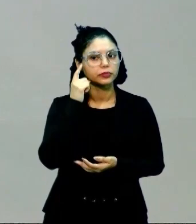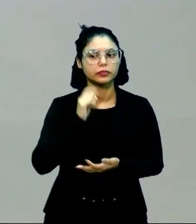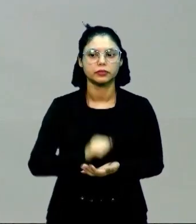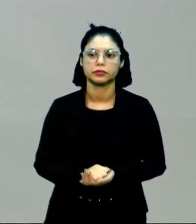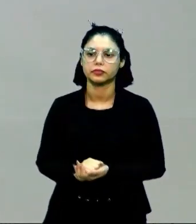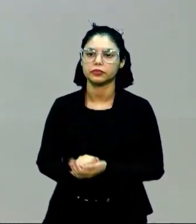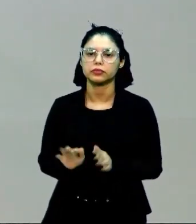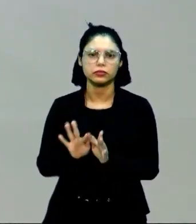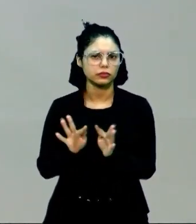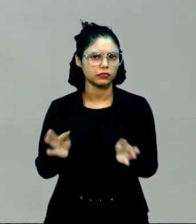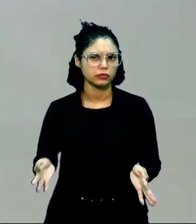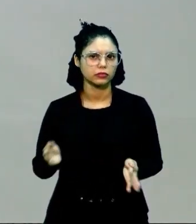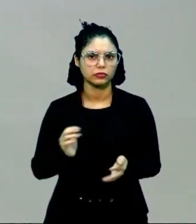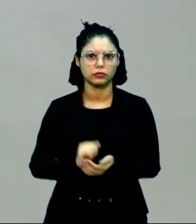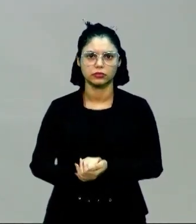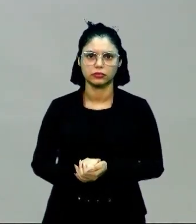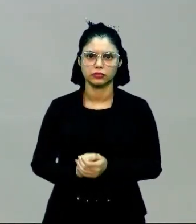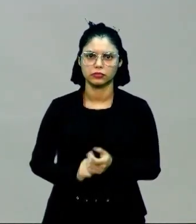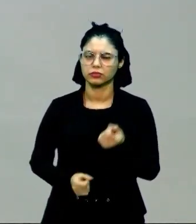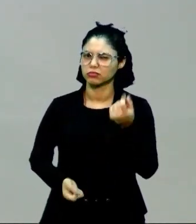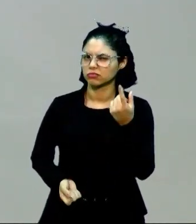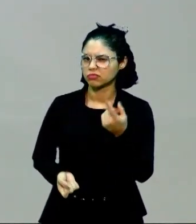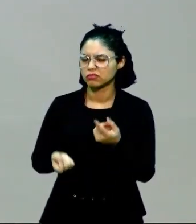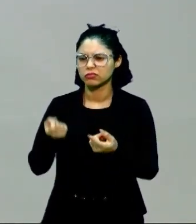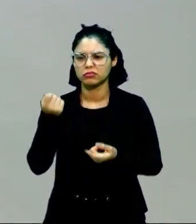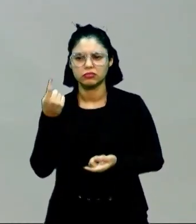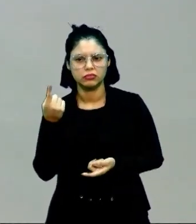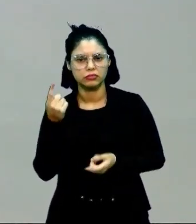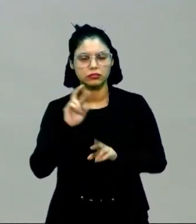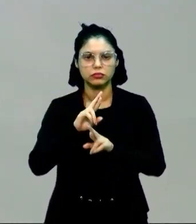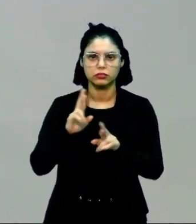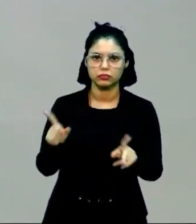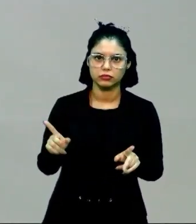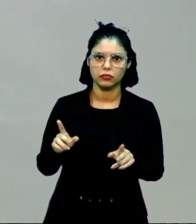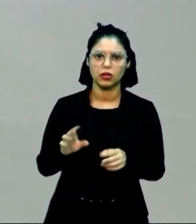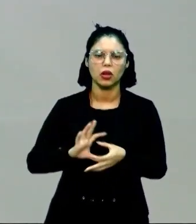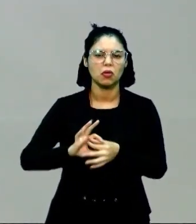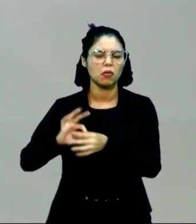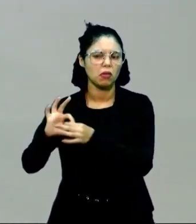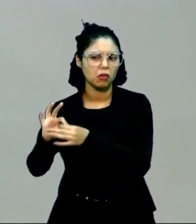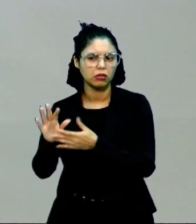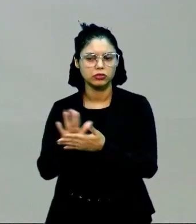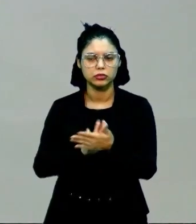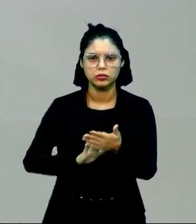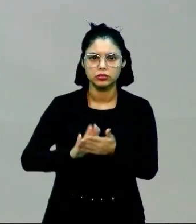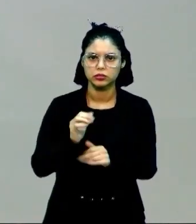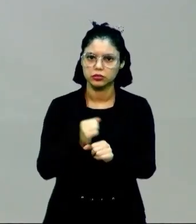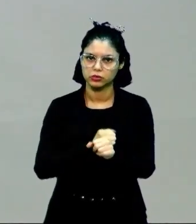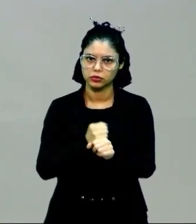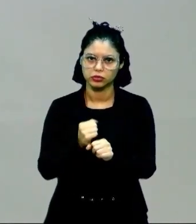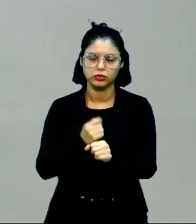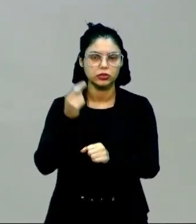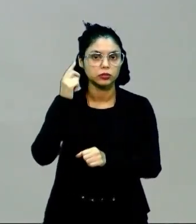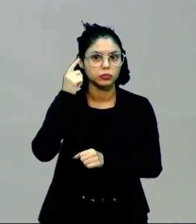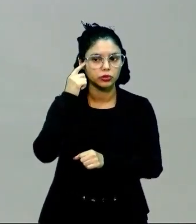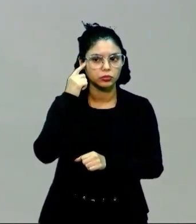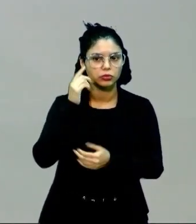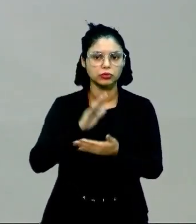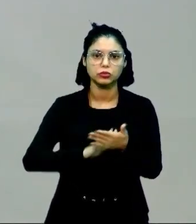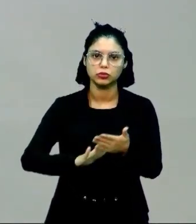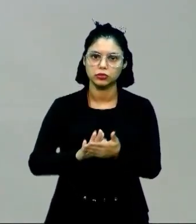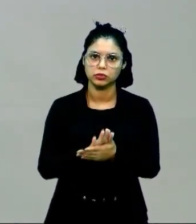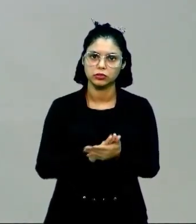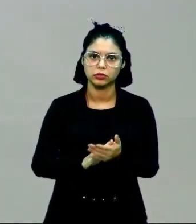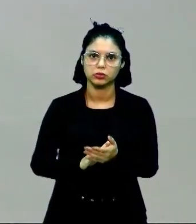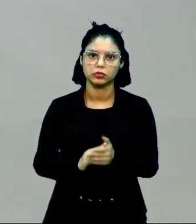pensamento simplesmente aleatório, sem muita coerência, sem construção racional.